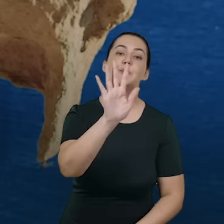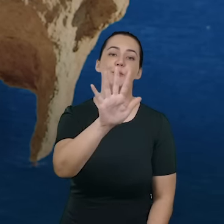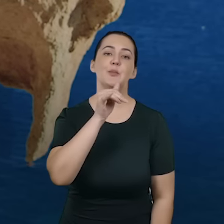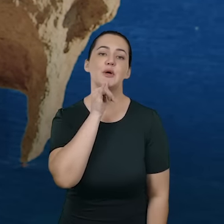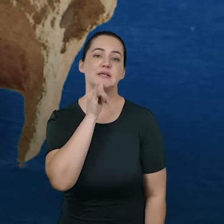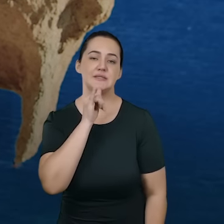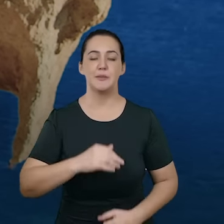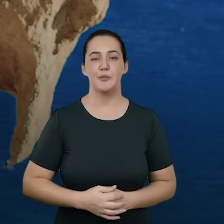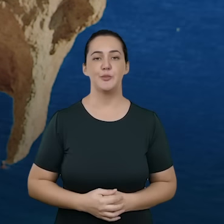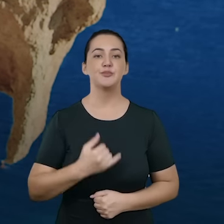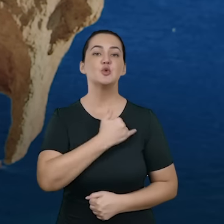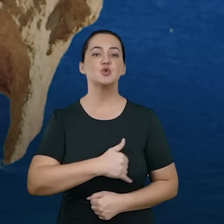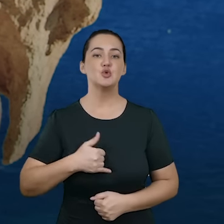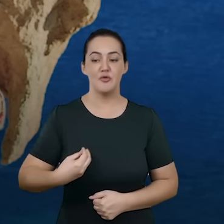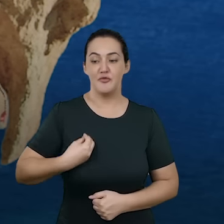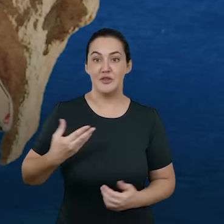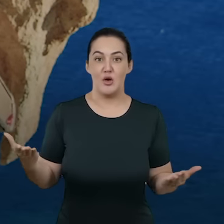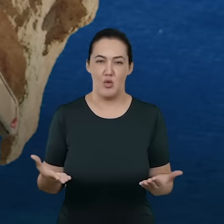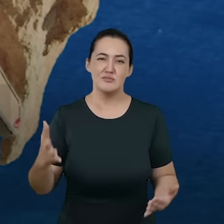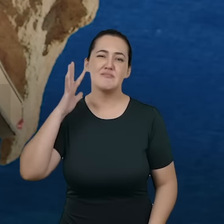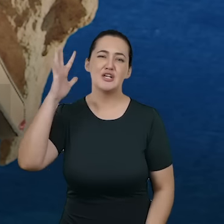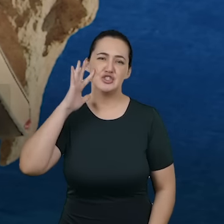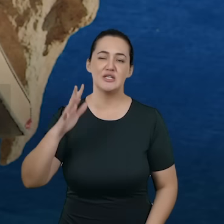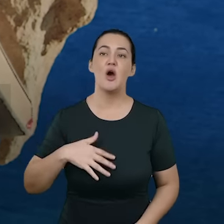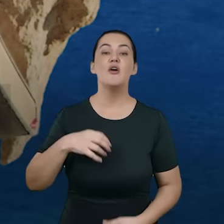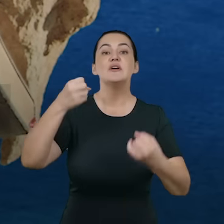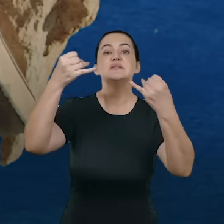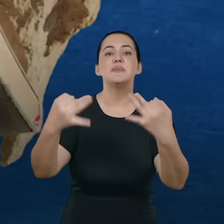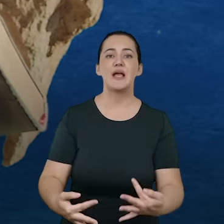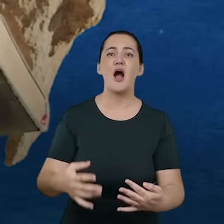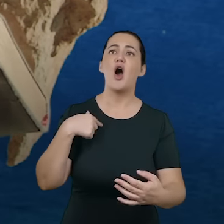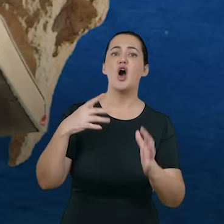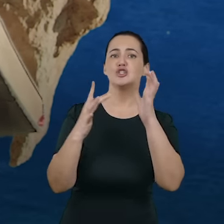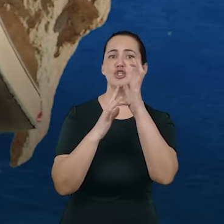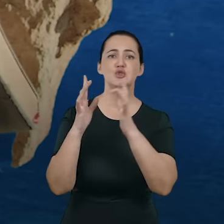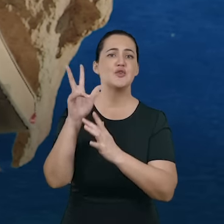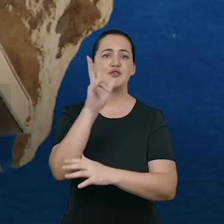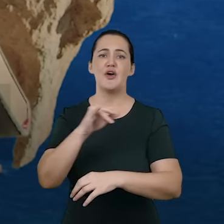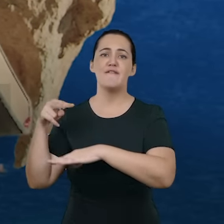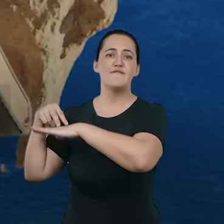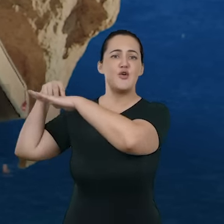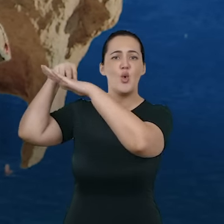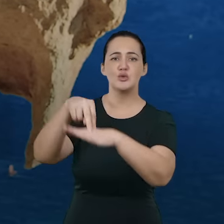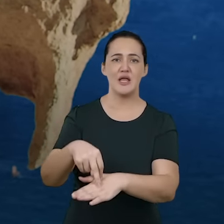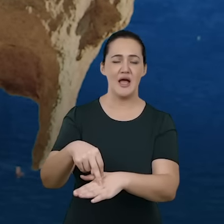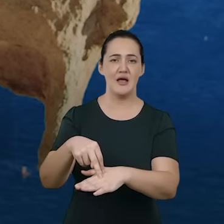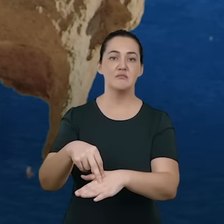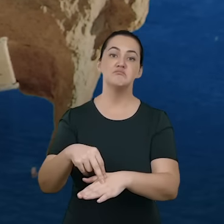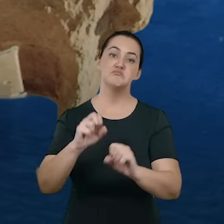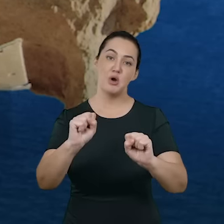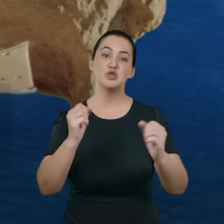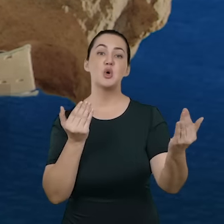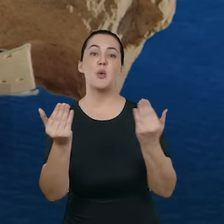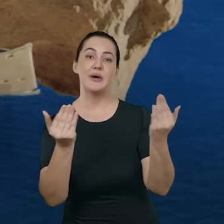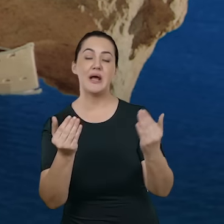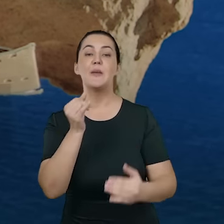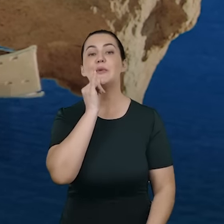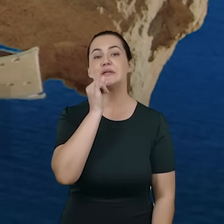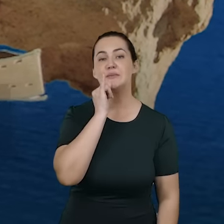hoje e fosse falar, quem sabe, da volta de Jesus, ele diria o seguinte: olha, porque assim como um